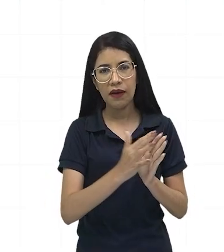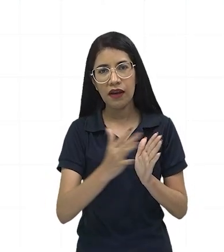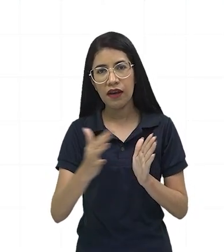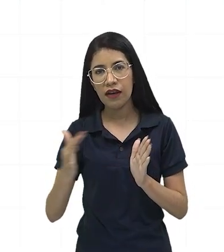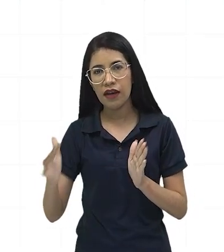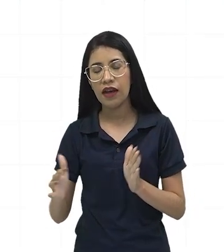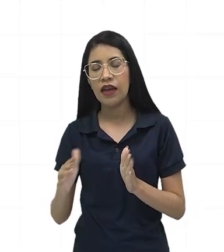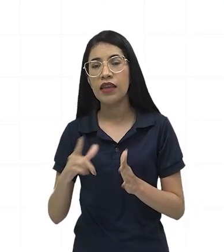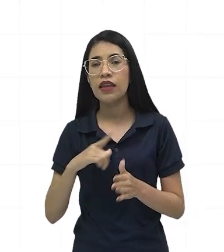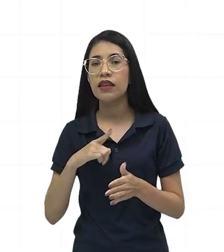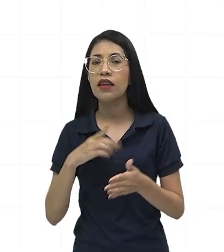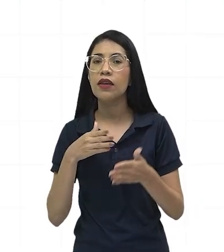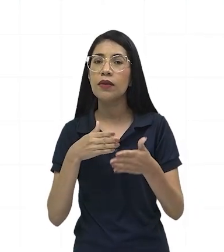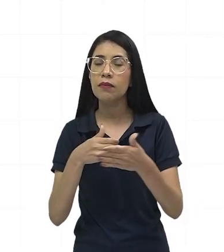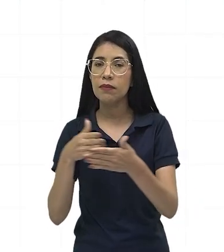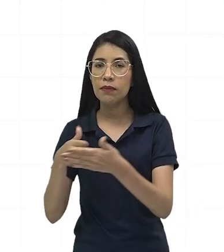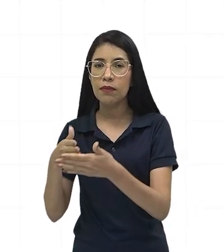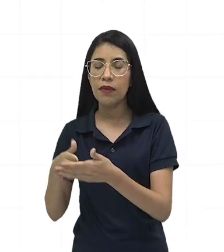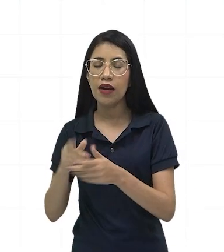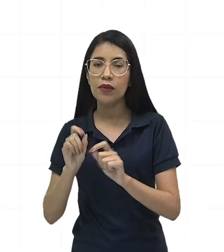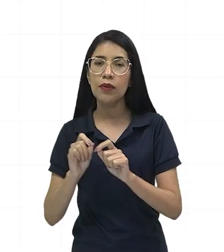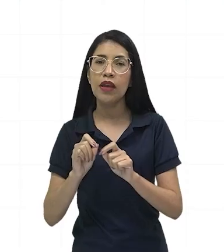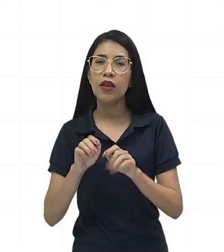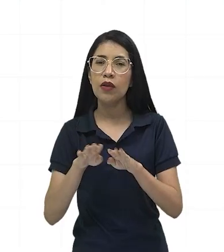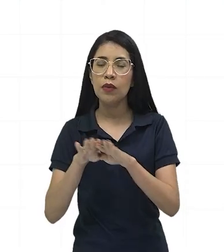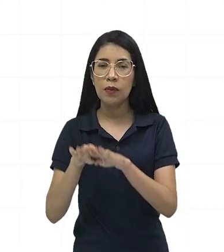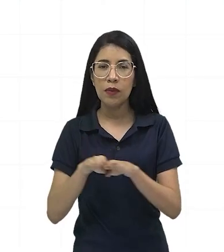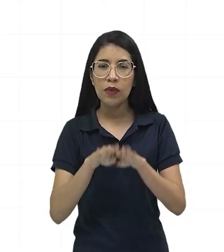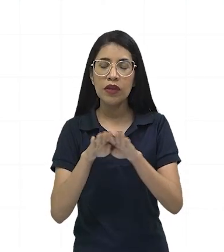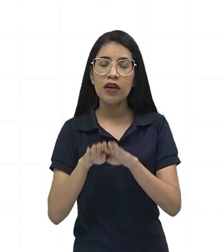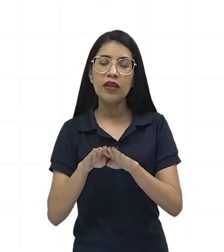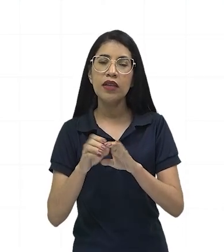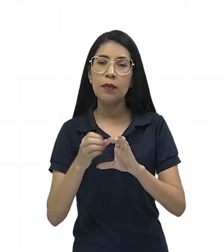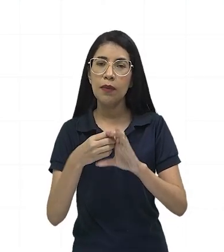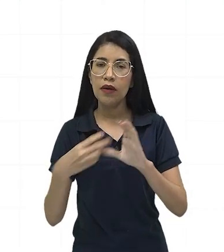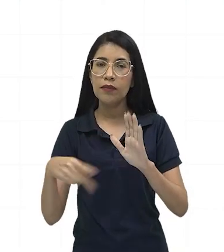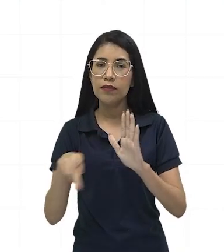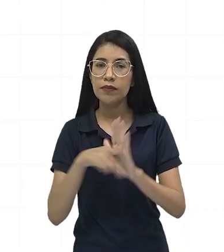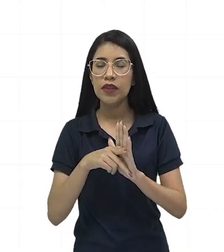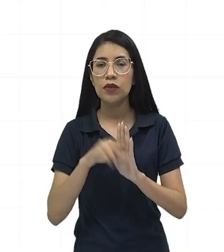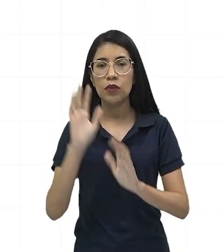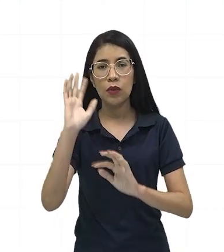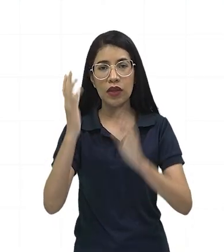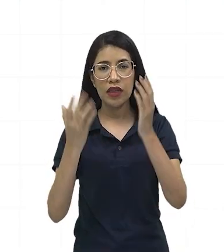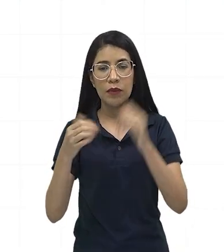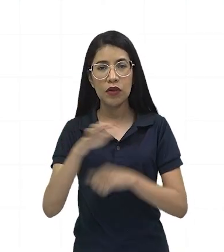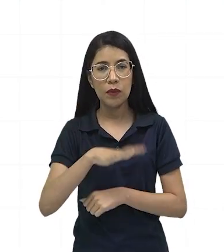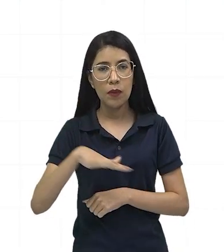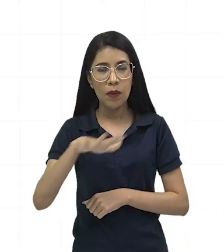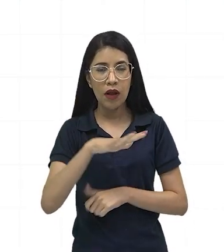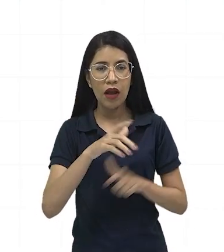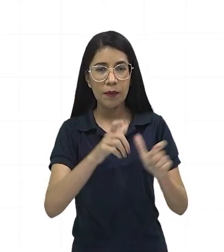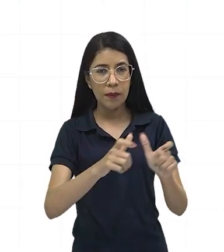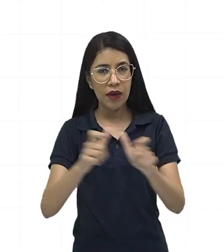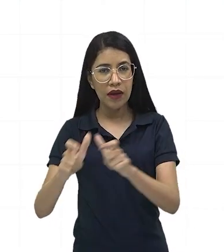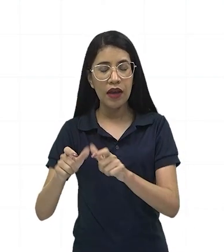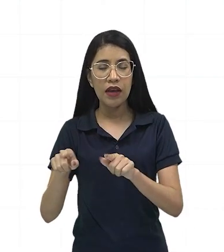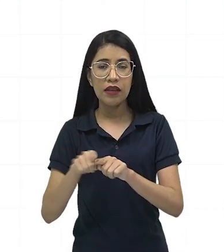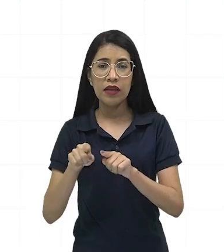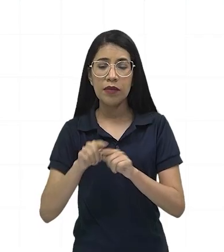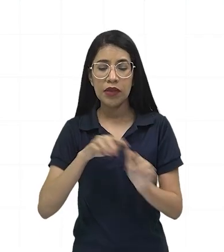que afetam os padrões climáticos característicos de uma região ou até mesmo